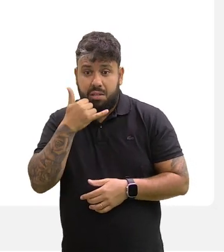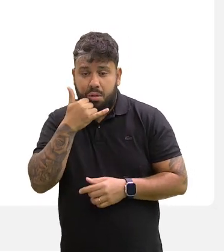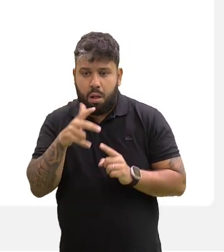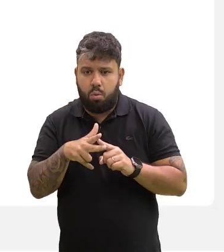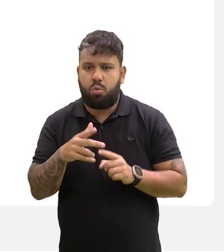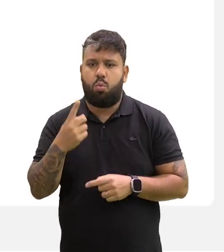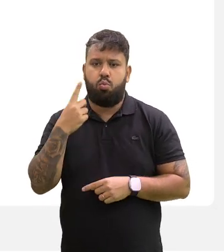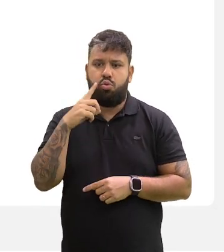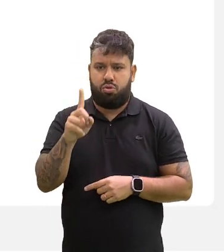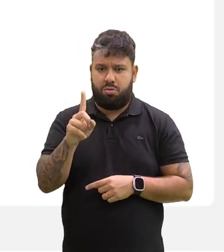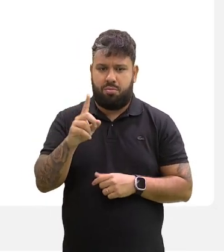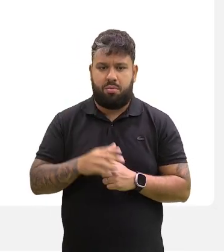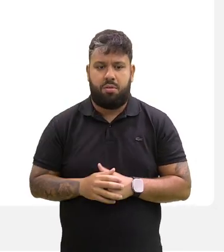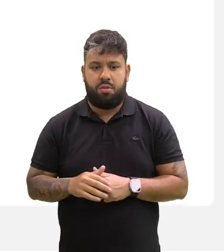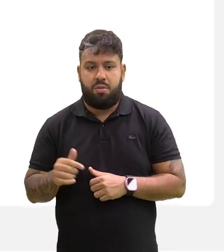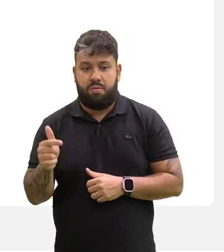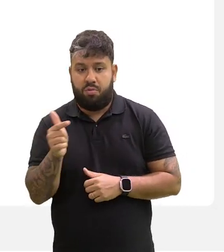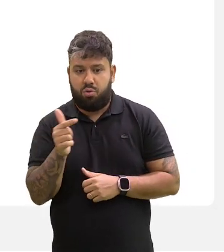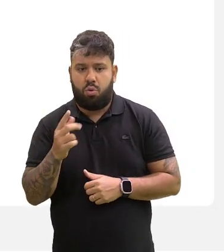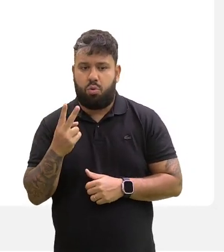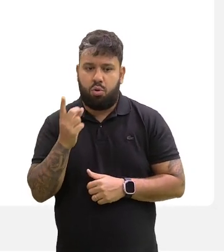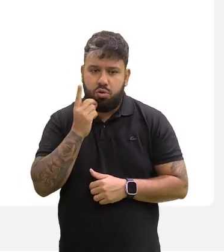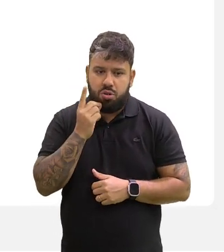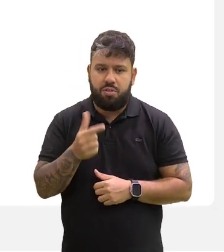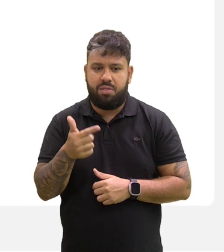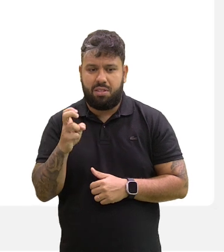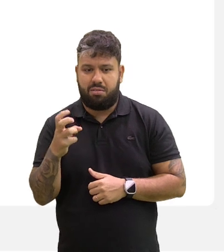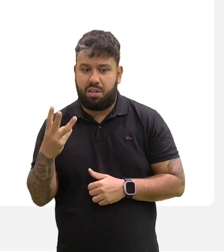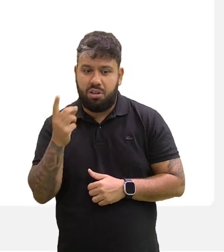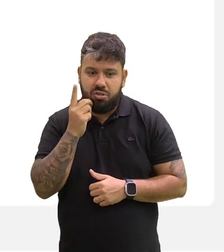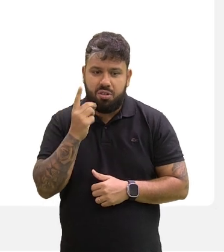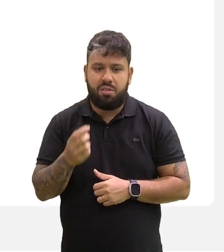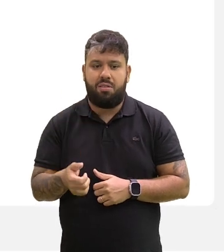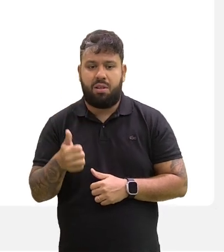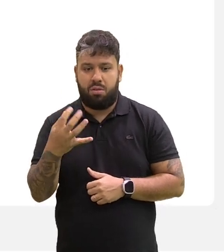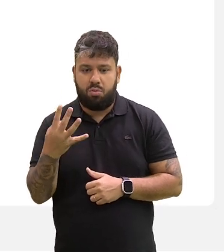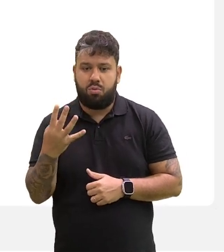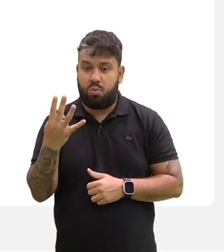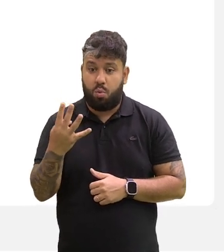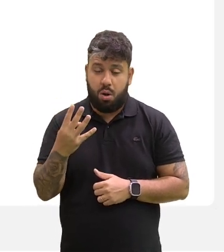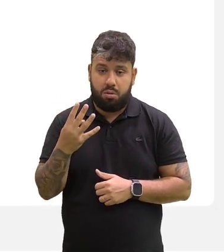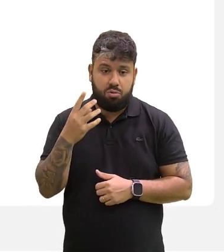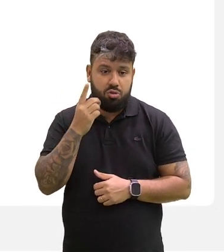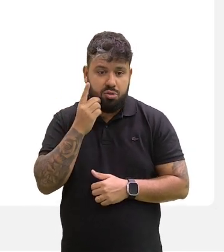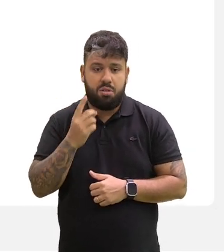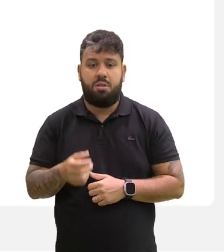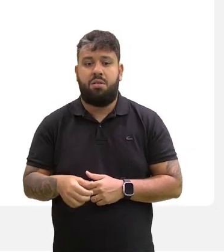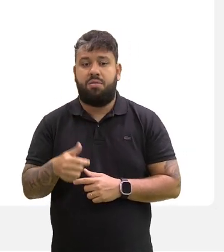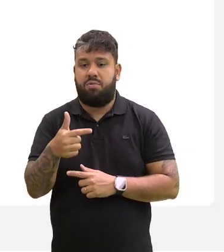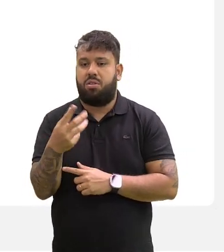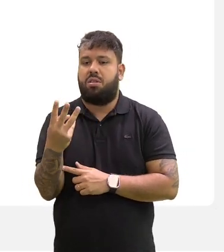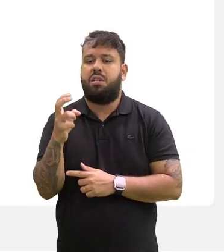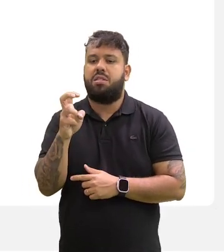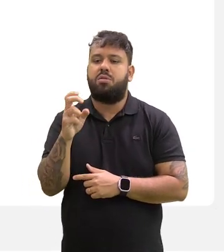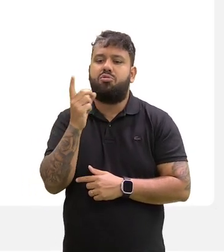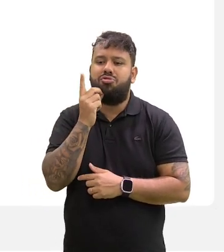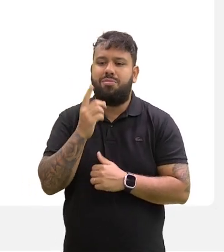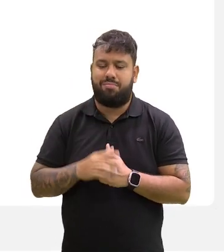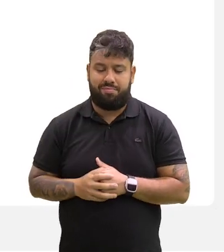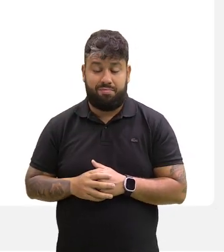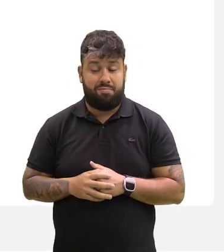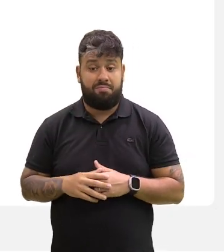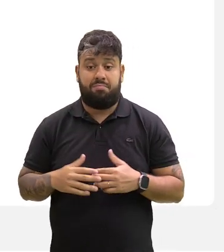reparado, 22, 2 dias, 25, 3 dias, 14 em 4 dias e 23 em 5 dias. Como o exercício não fala